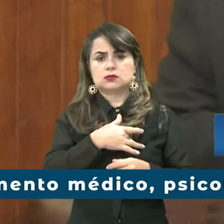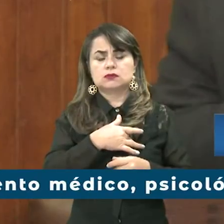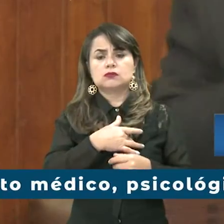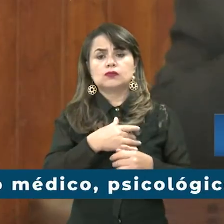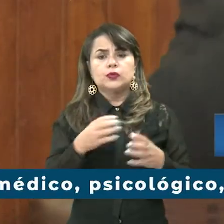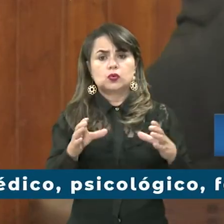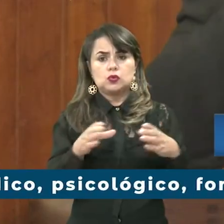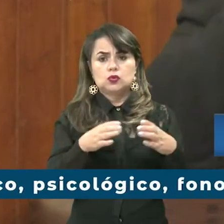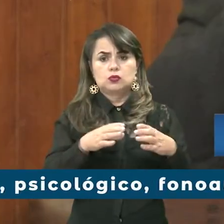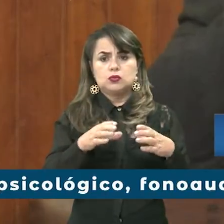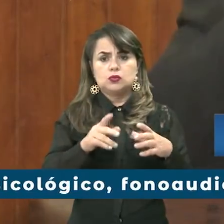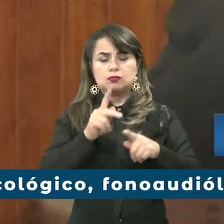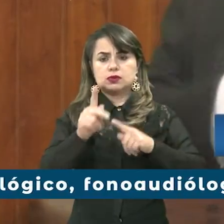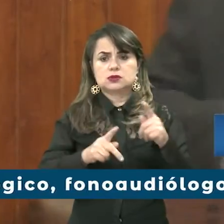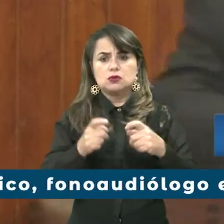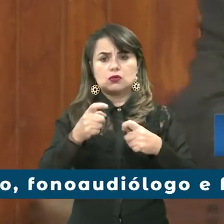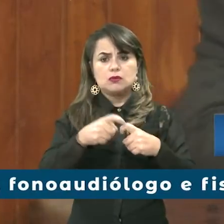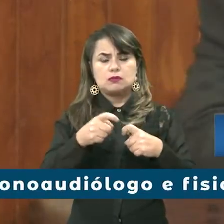pós-Covid, né?